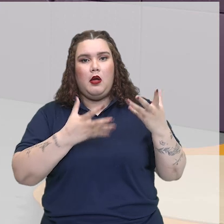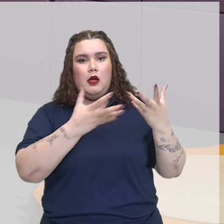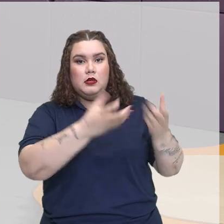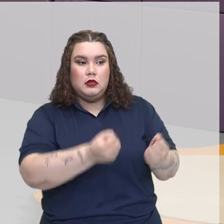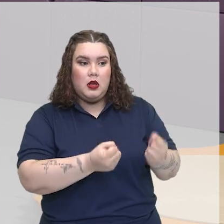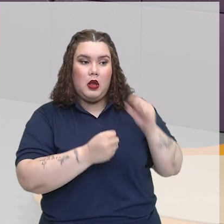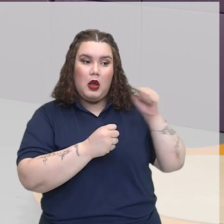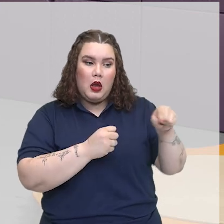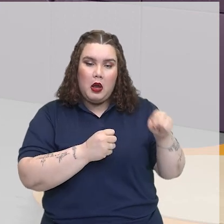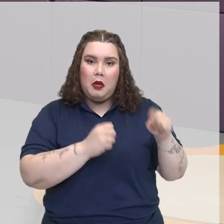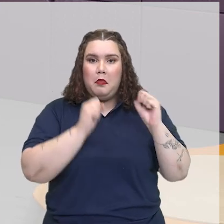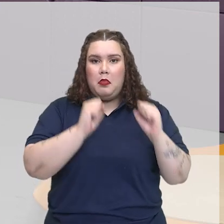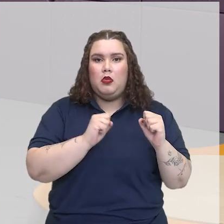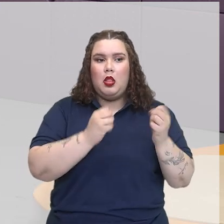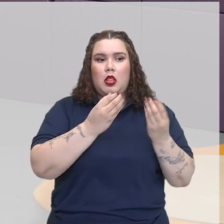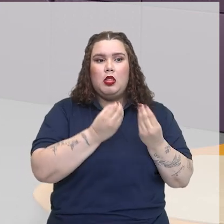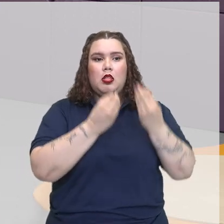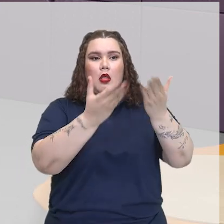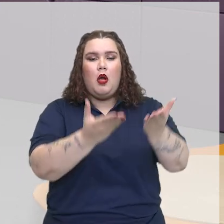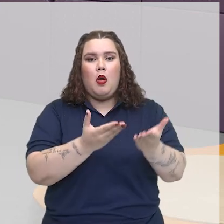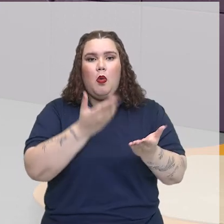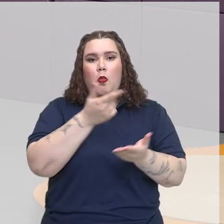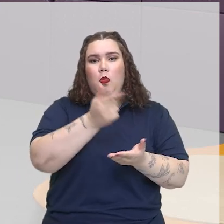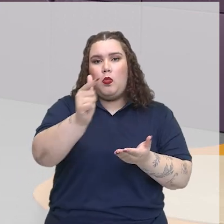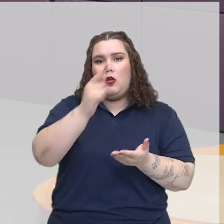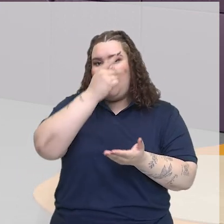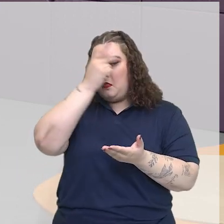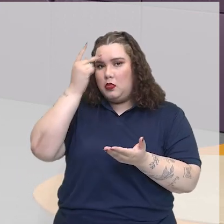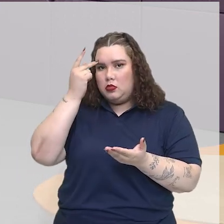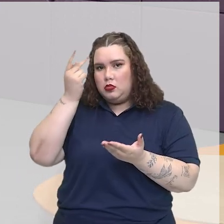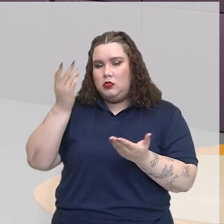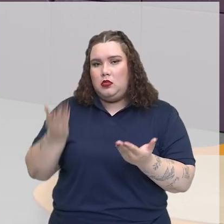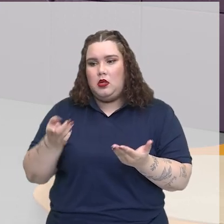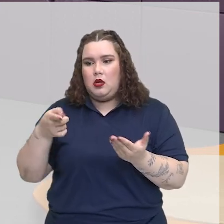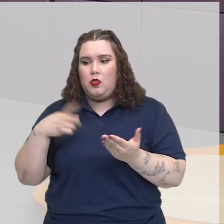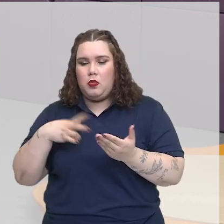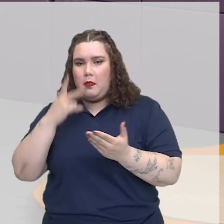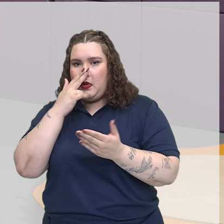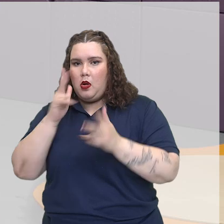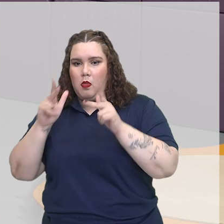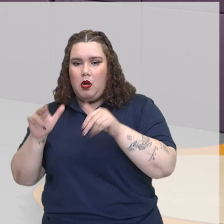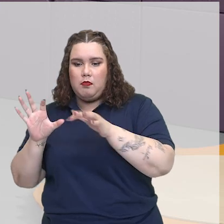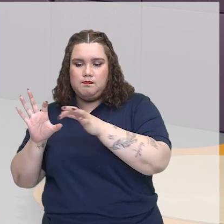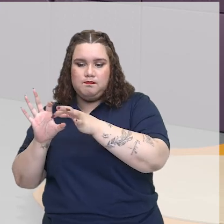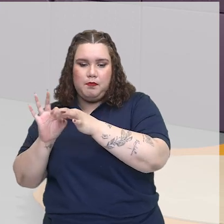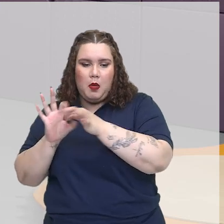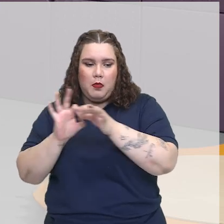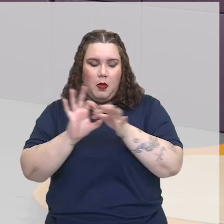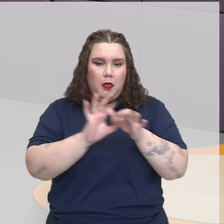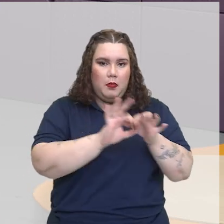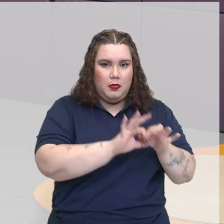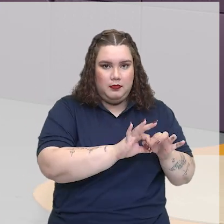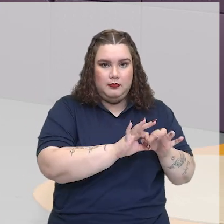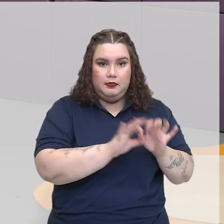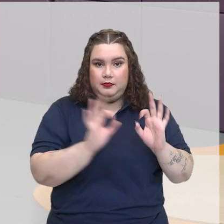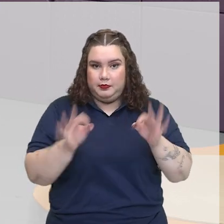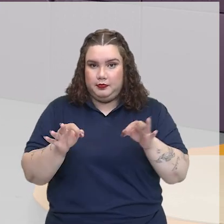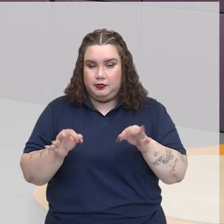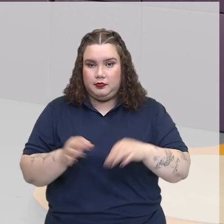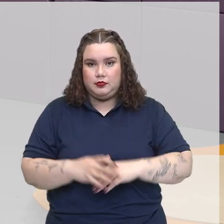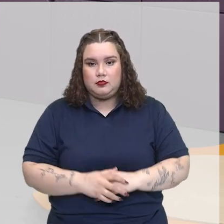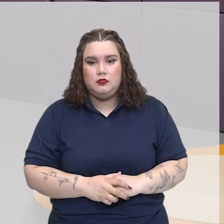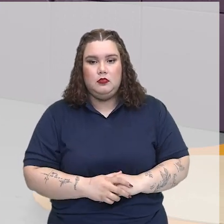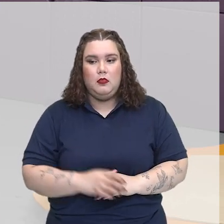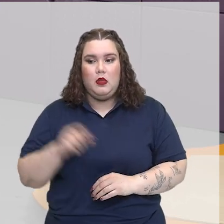outra pessoa, criando assim, né, uma conexão de poder.